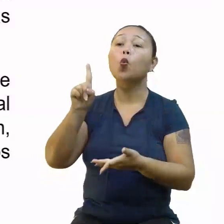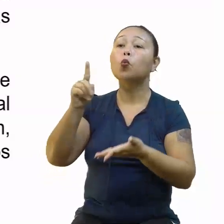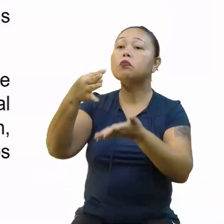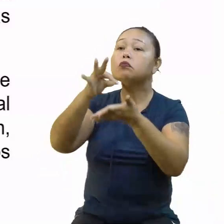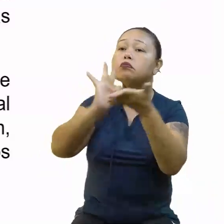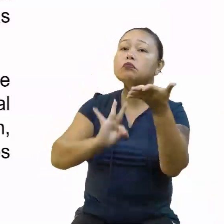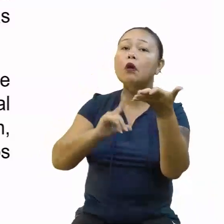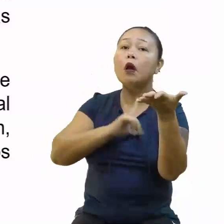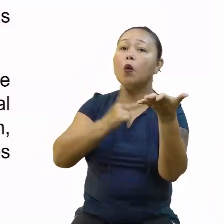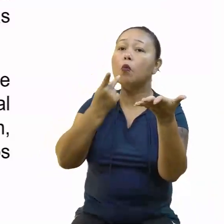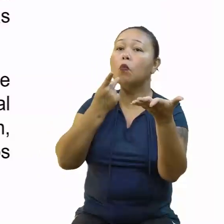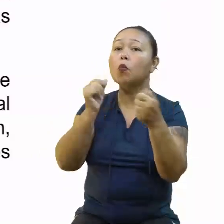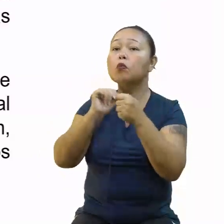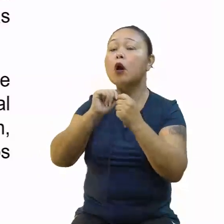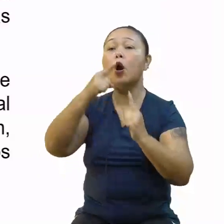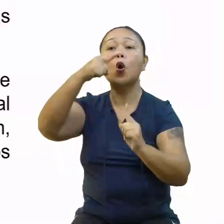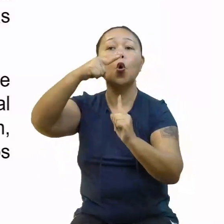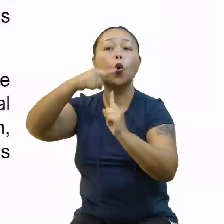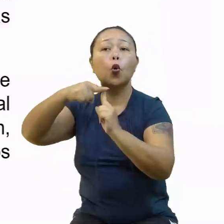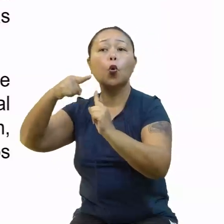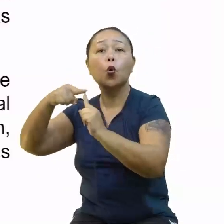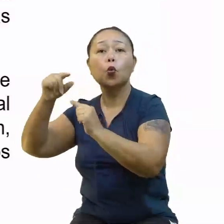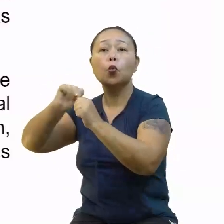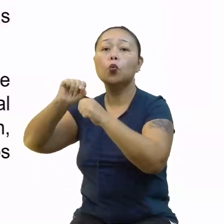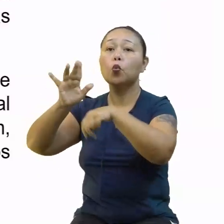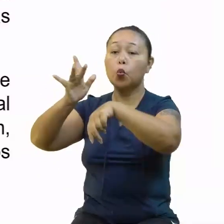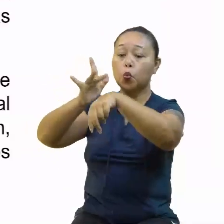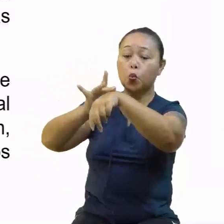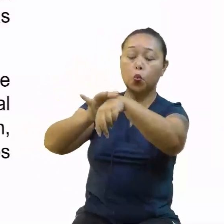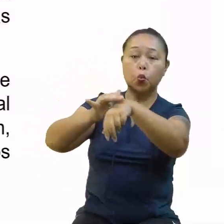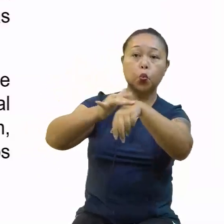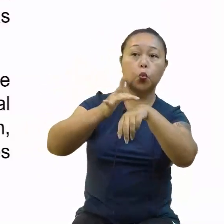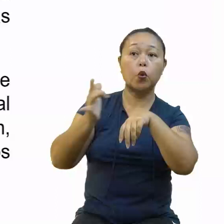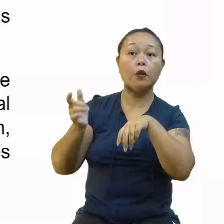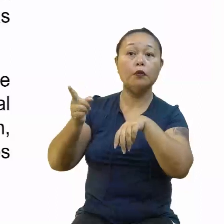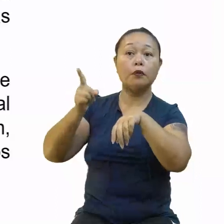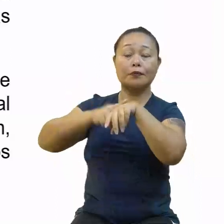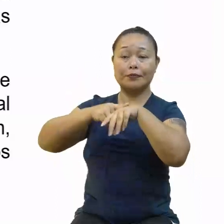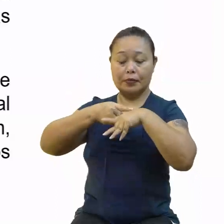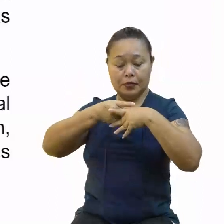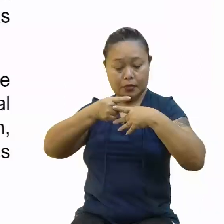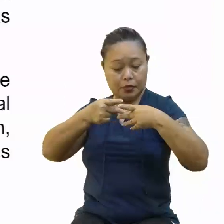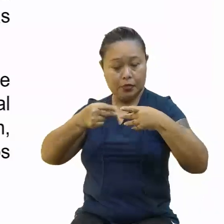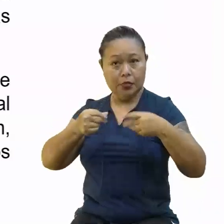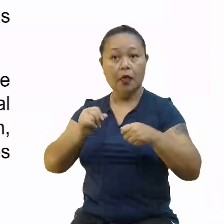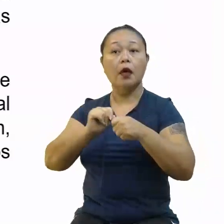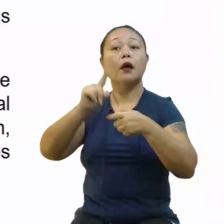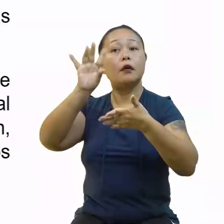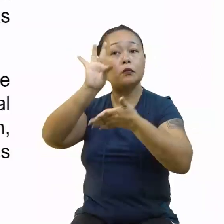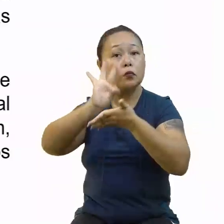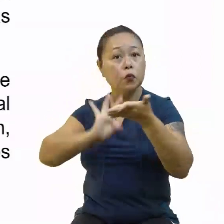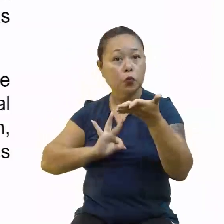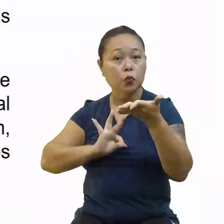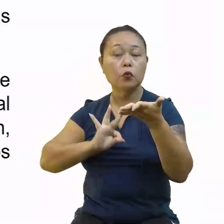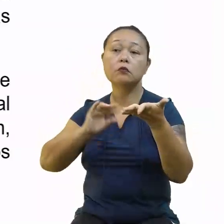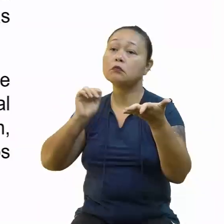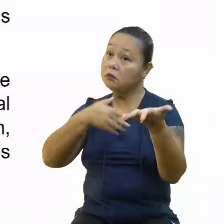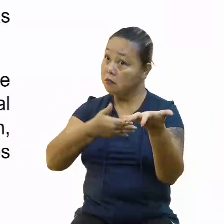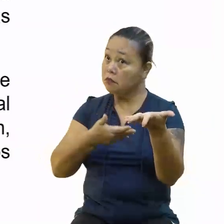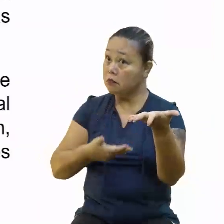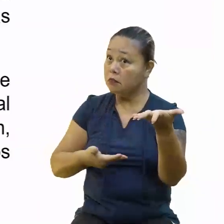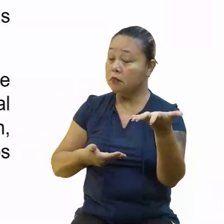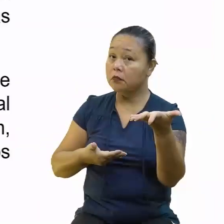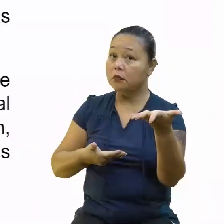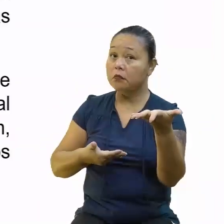você falar sobre os tipos de doenças crônico-degenerativas, também é um texto que pode ser considerado.